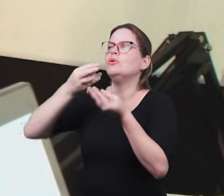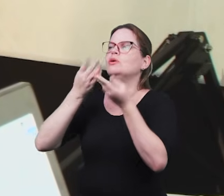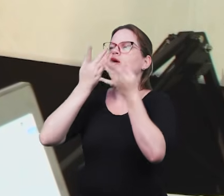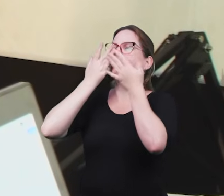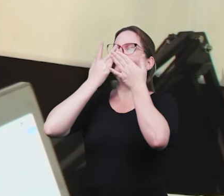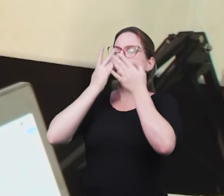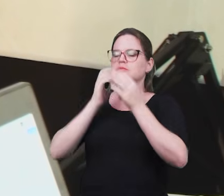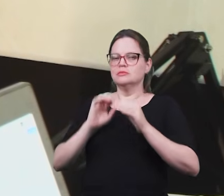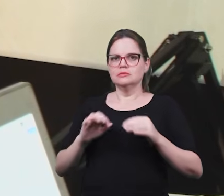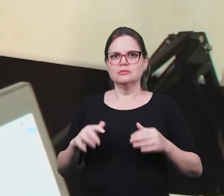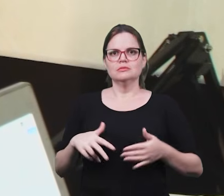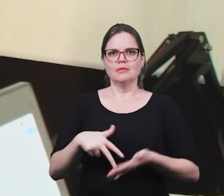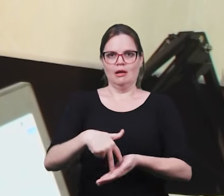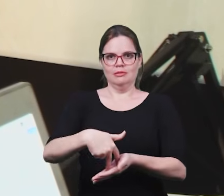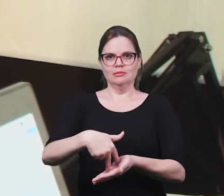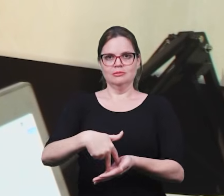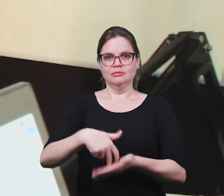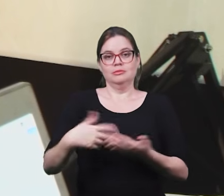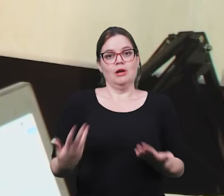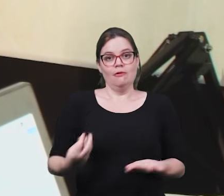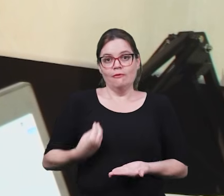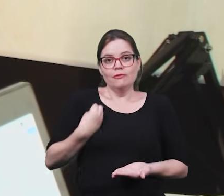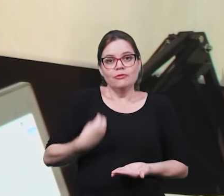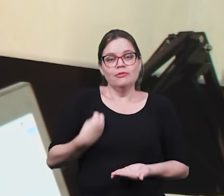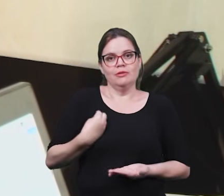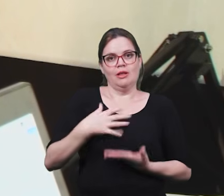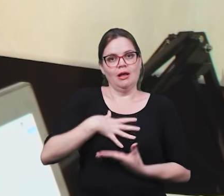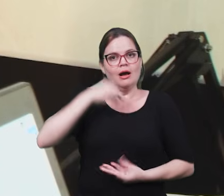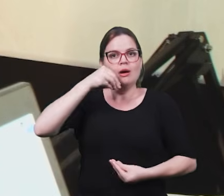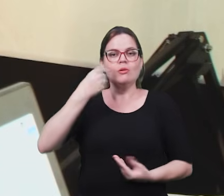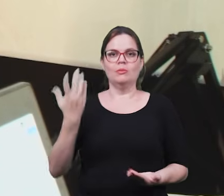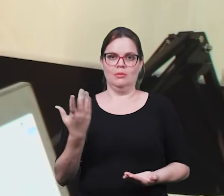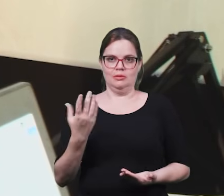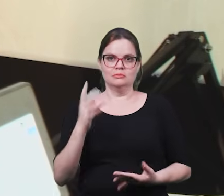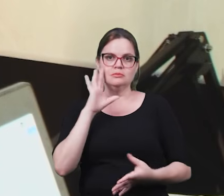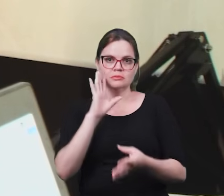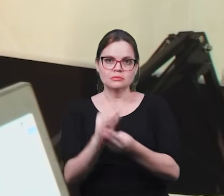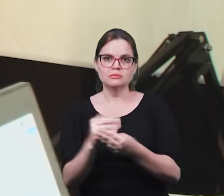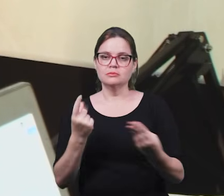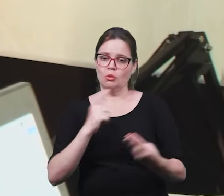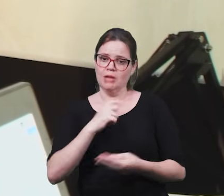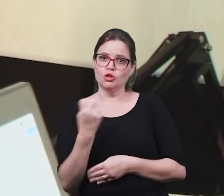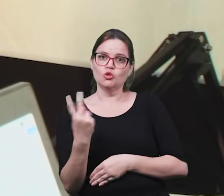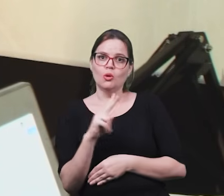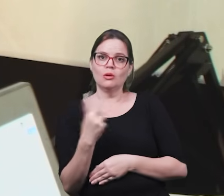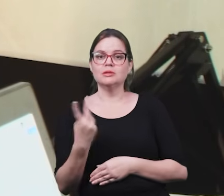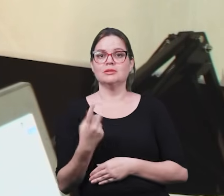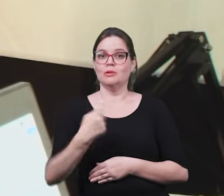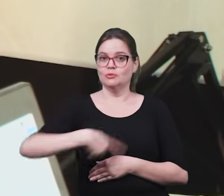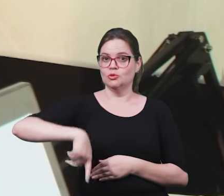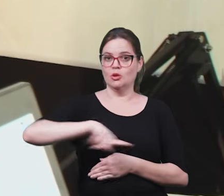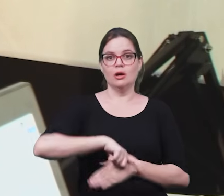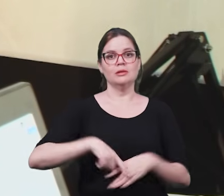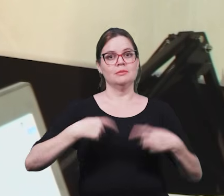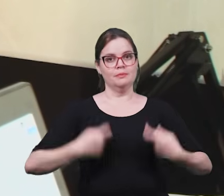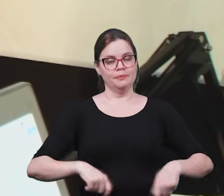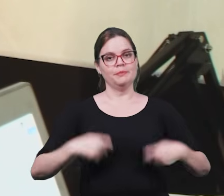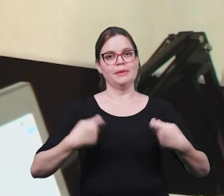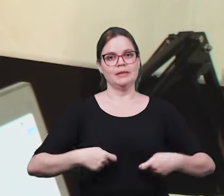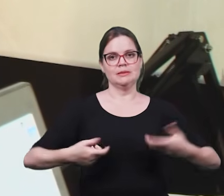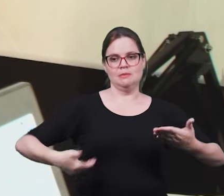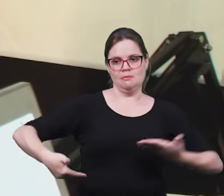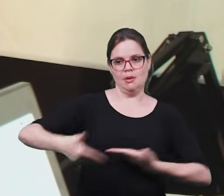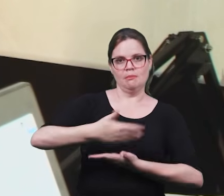fôlego. Então, assim, se nós pudéssemos aqui nesse encerramento mostrar que todos nós precisamos